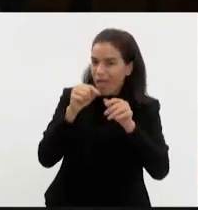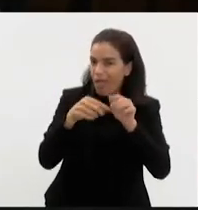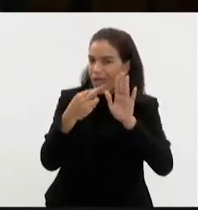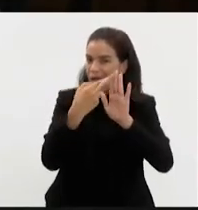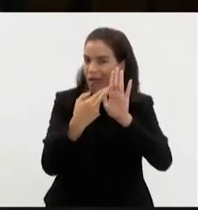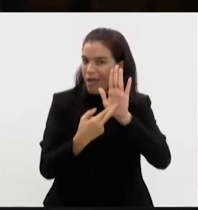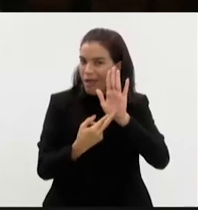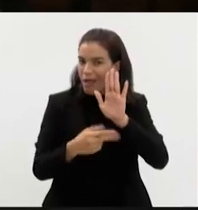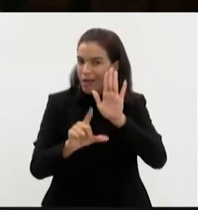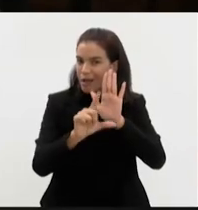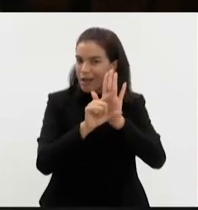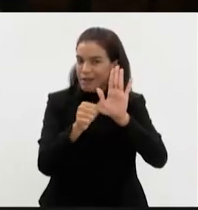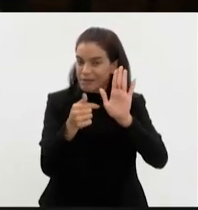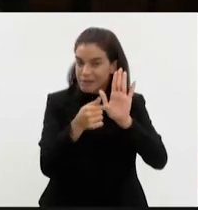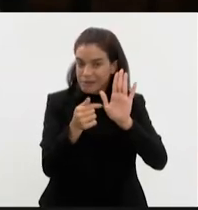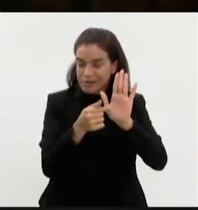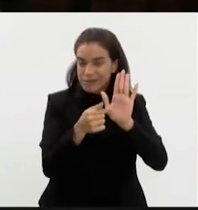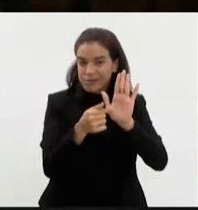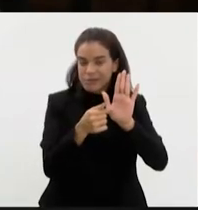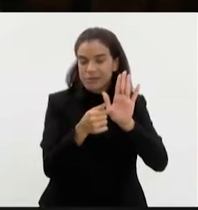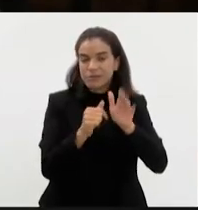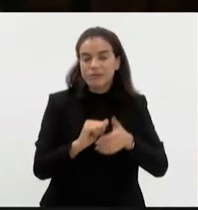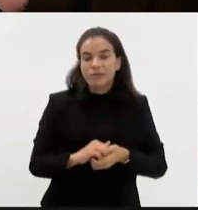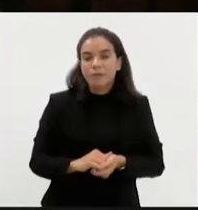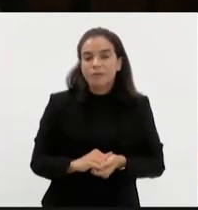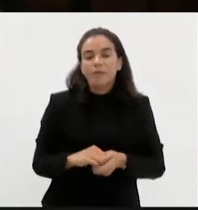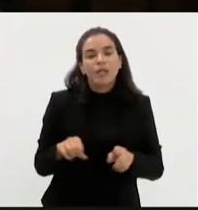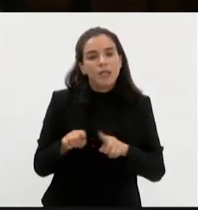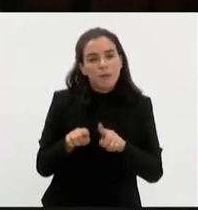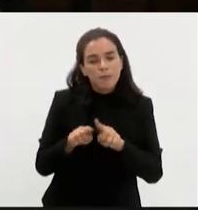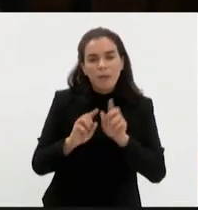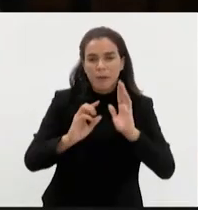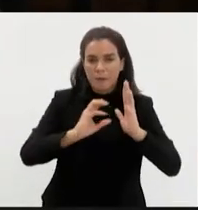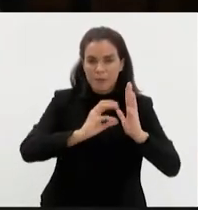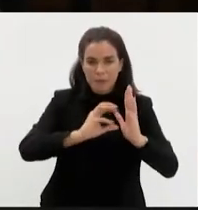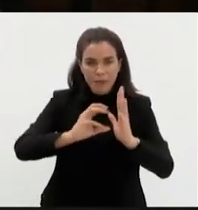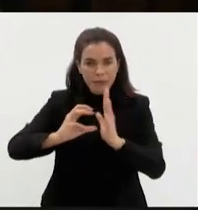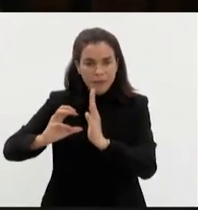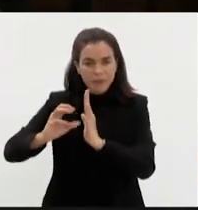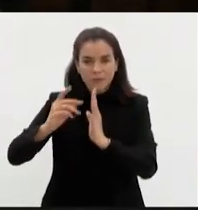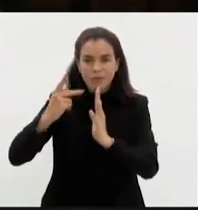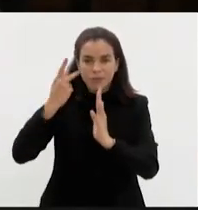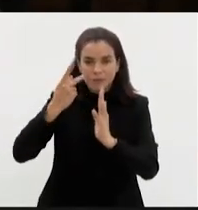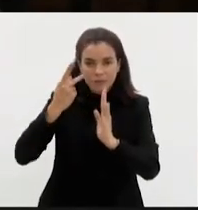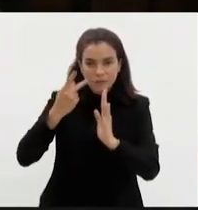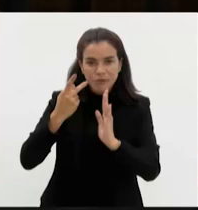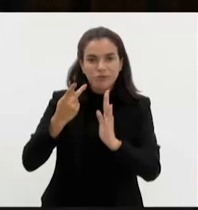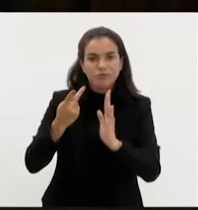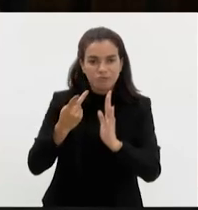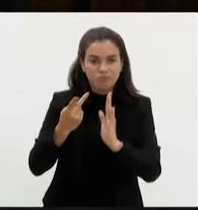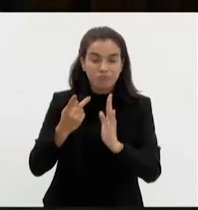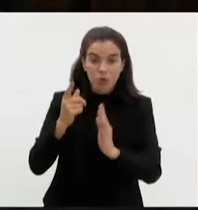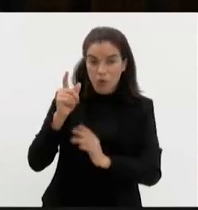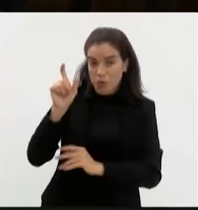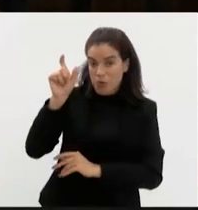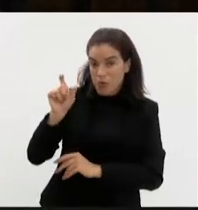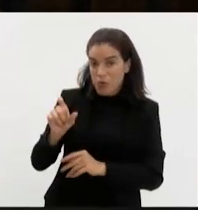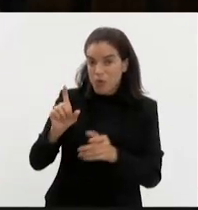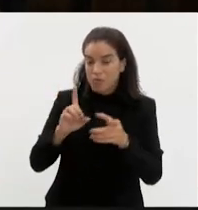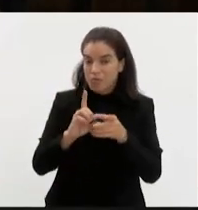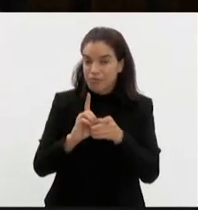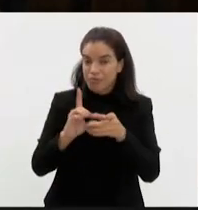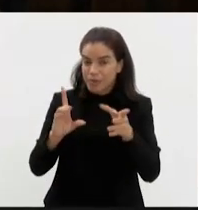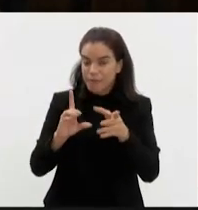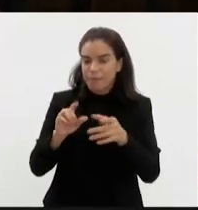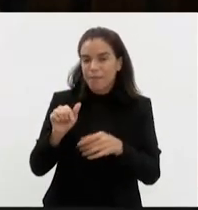conflito concreto os partidos políticos um ator eh eh democrático fundamental